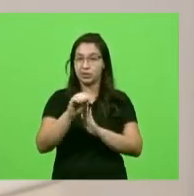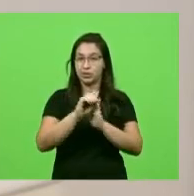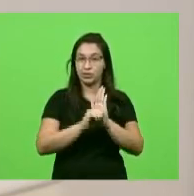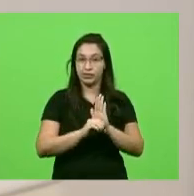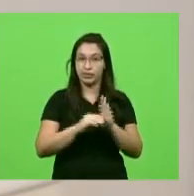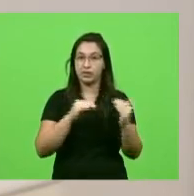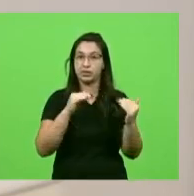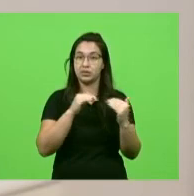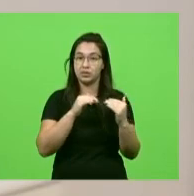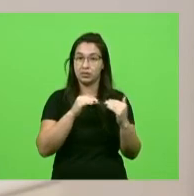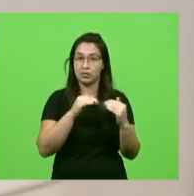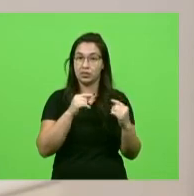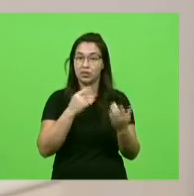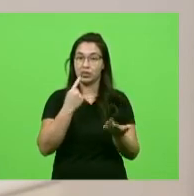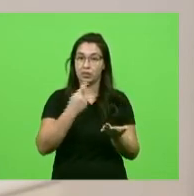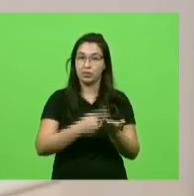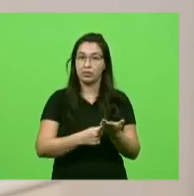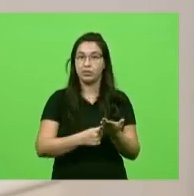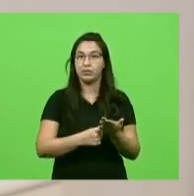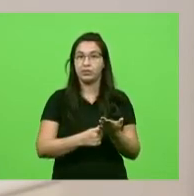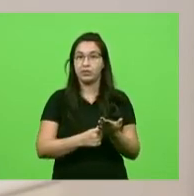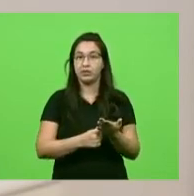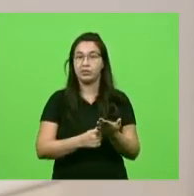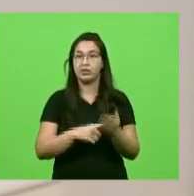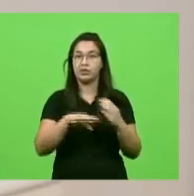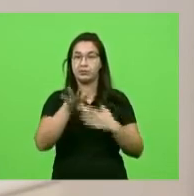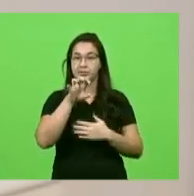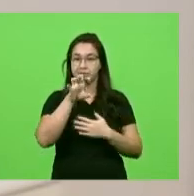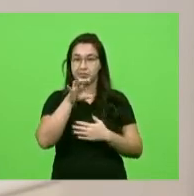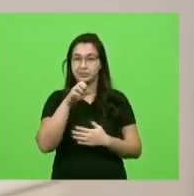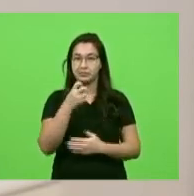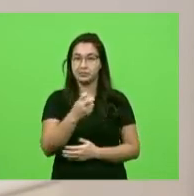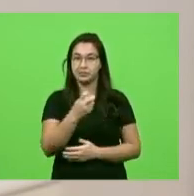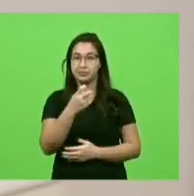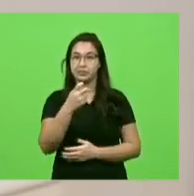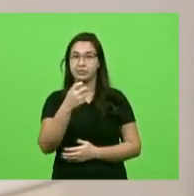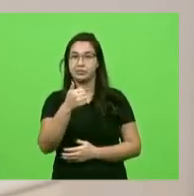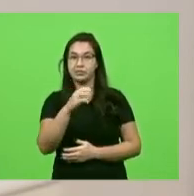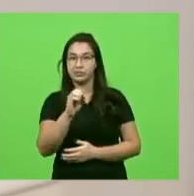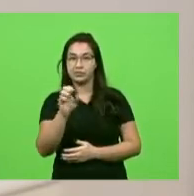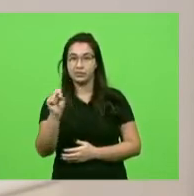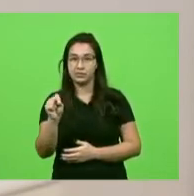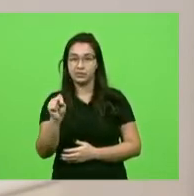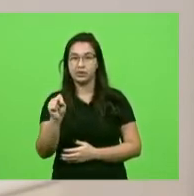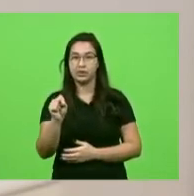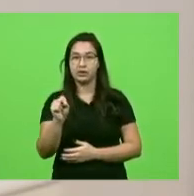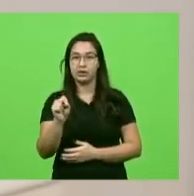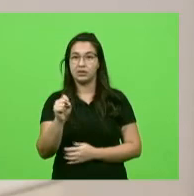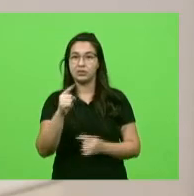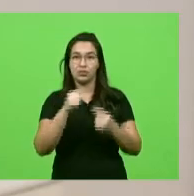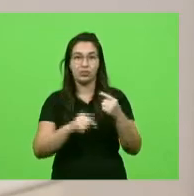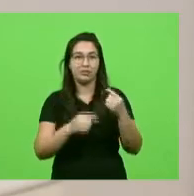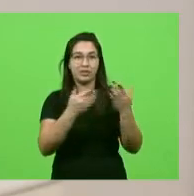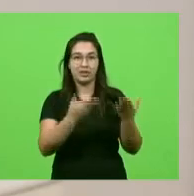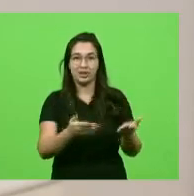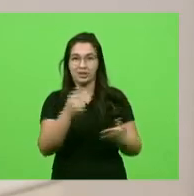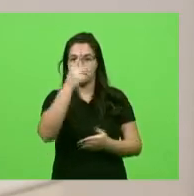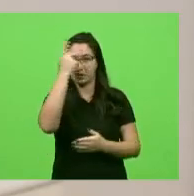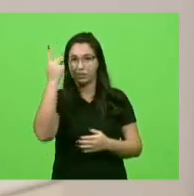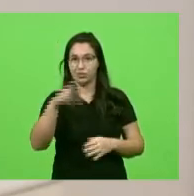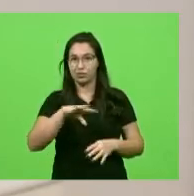que os ventiladores do modelo 510S Shangri-La não servem para pacientes COVID-19. Fecha aspas,